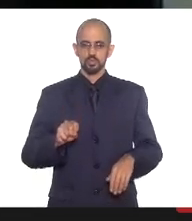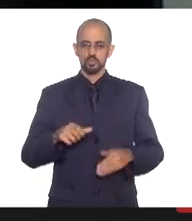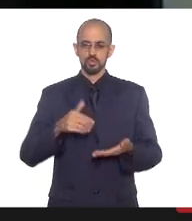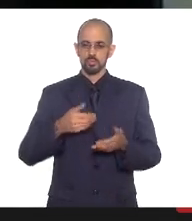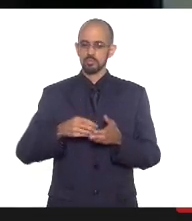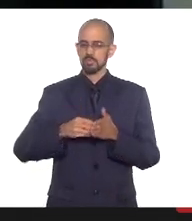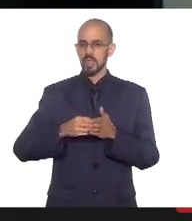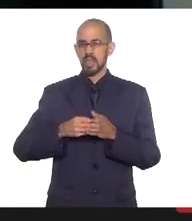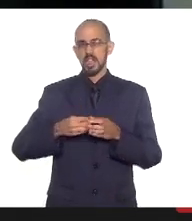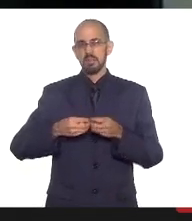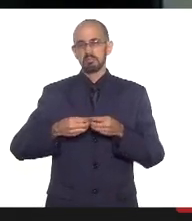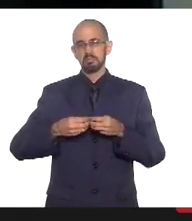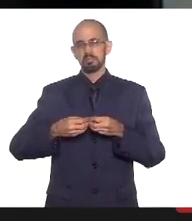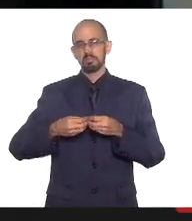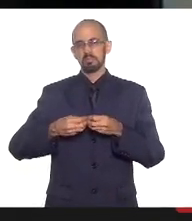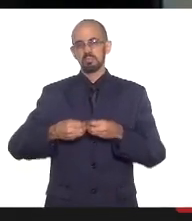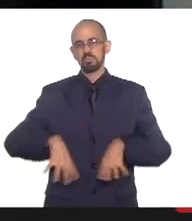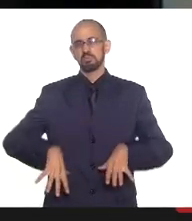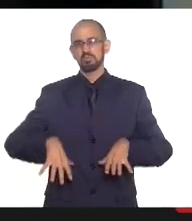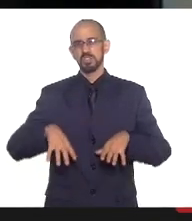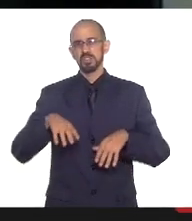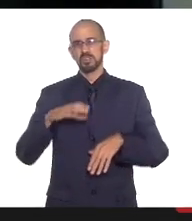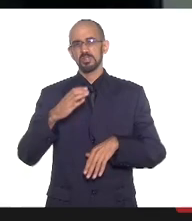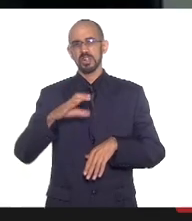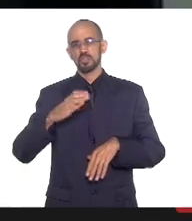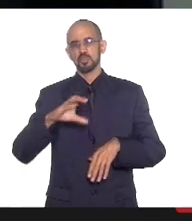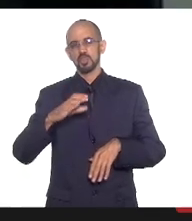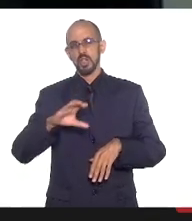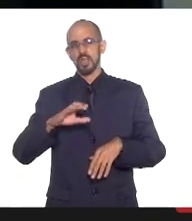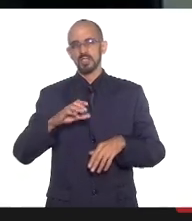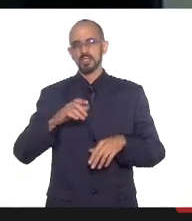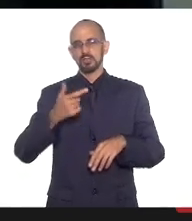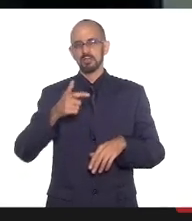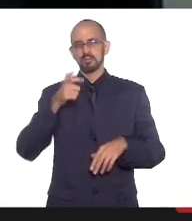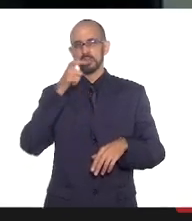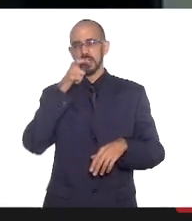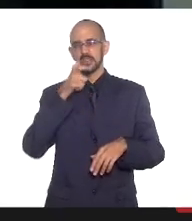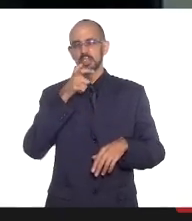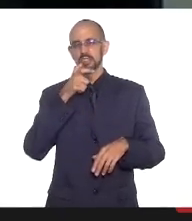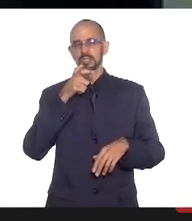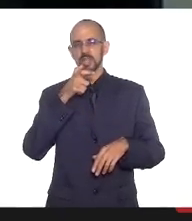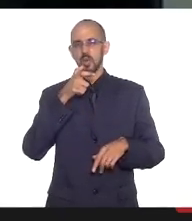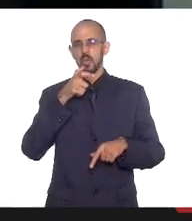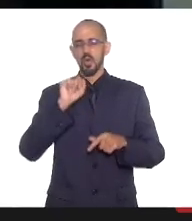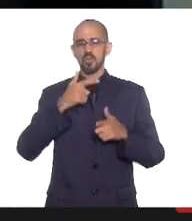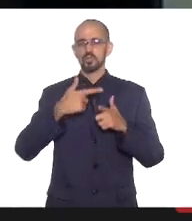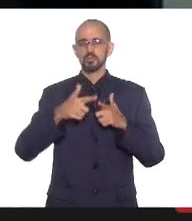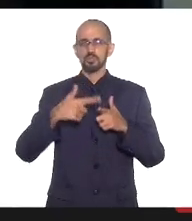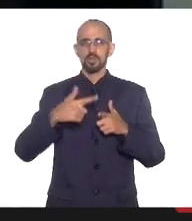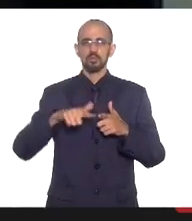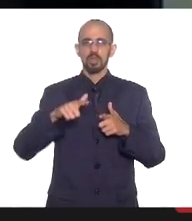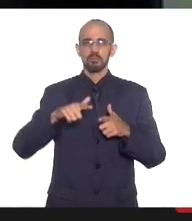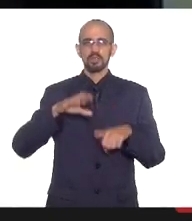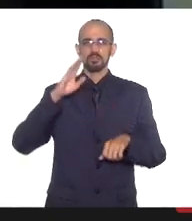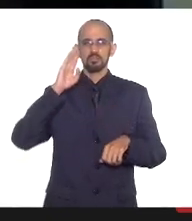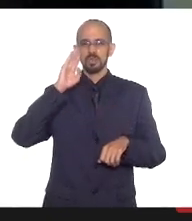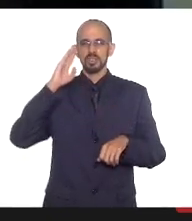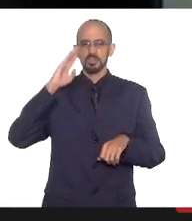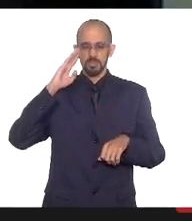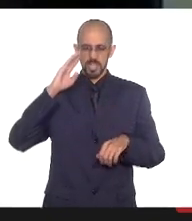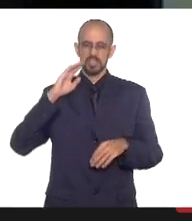desvalorizar ciência de não dar atenção às questões prioritárias